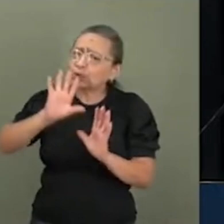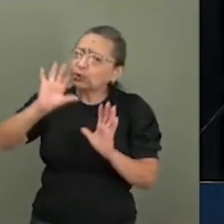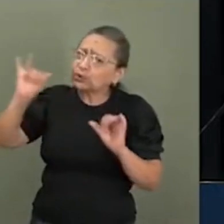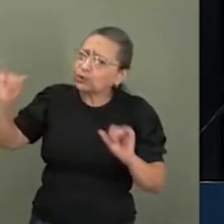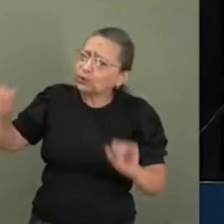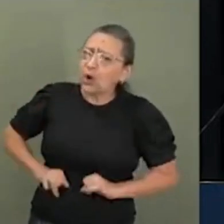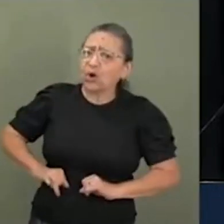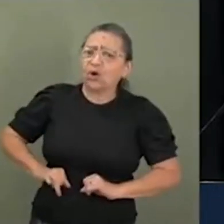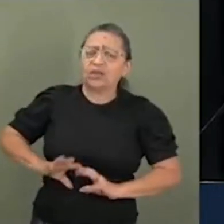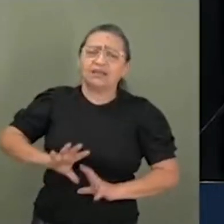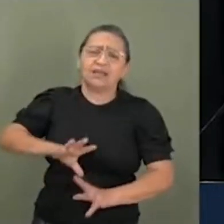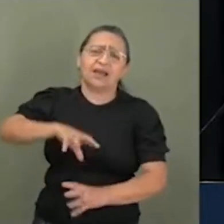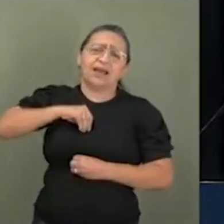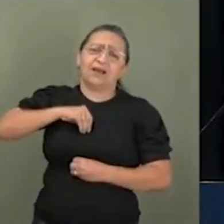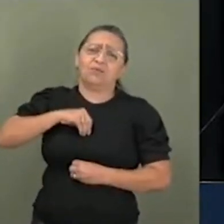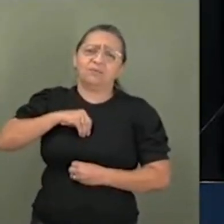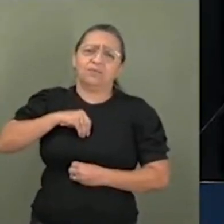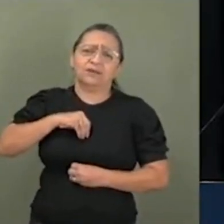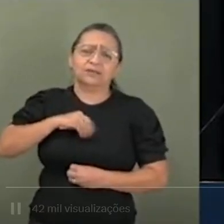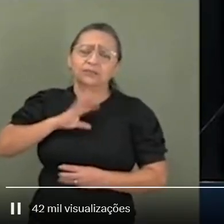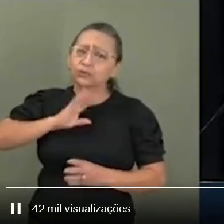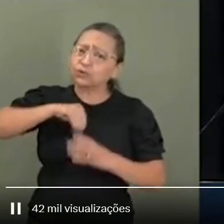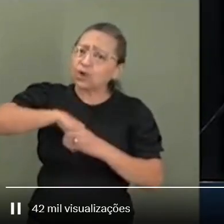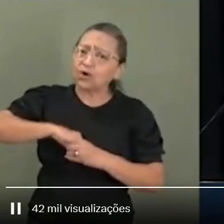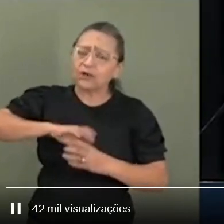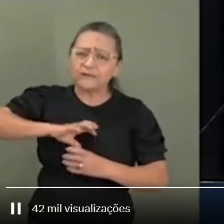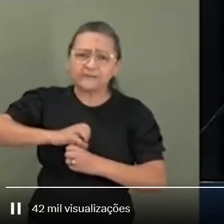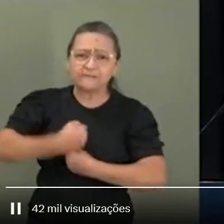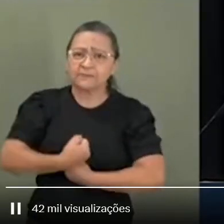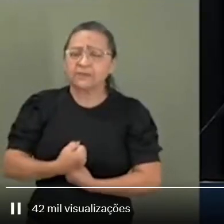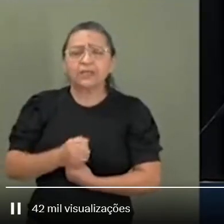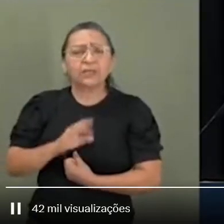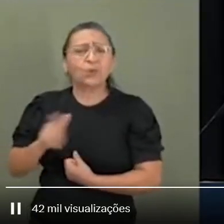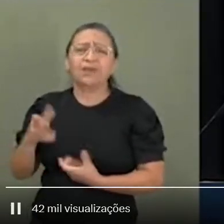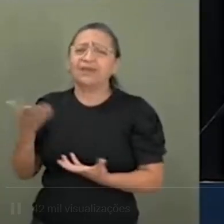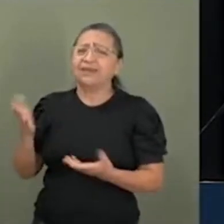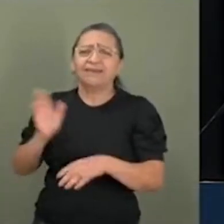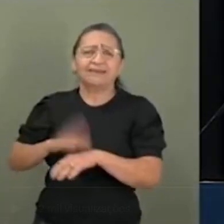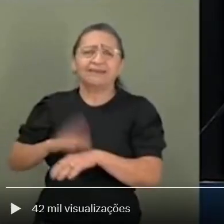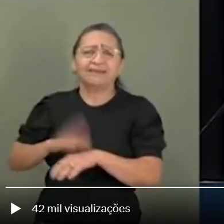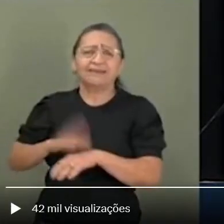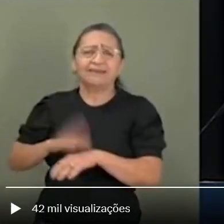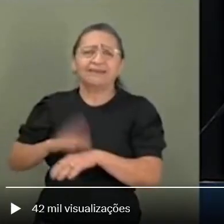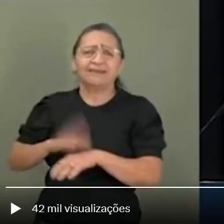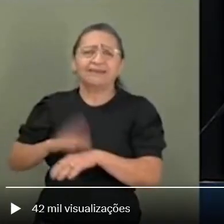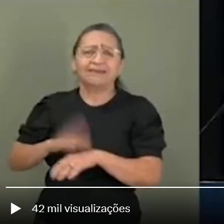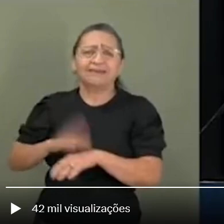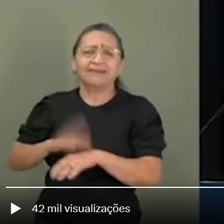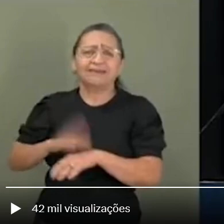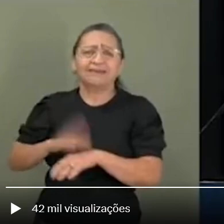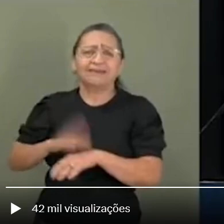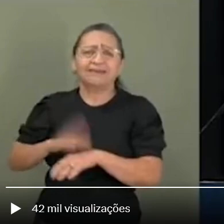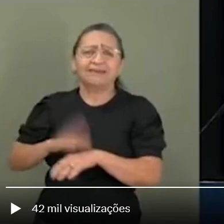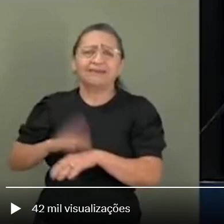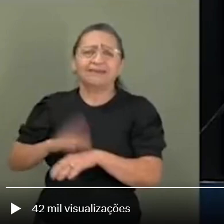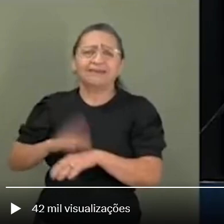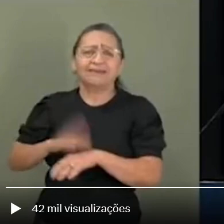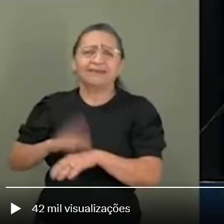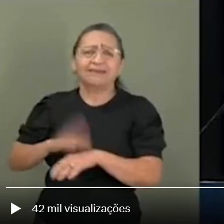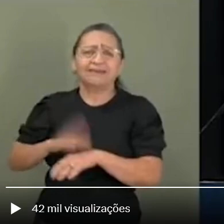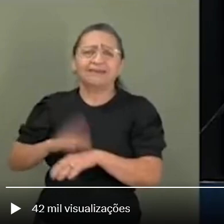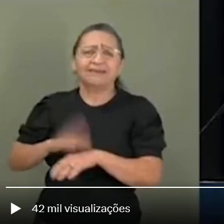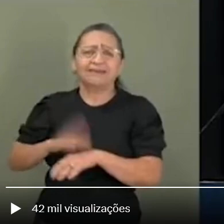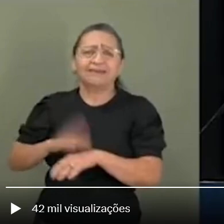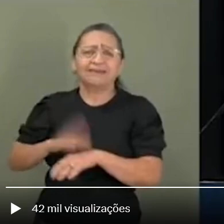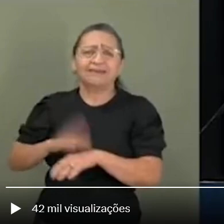não é coisa de Juiz Não isso não é coisa de Juiz não sabe o que eu acho que não é coisa